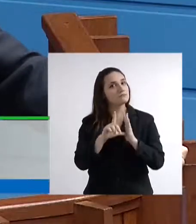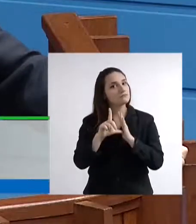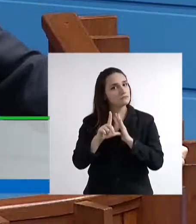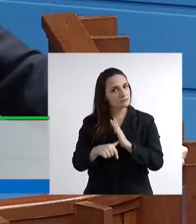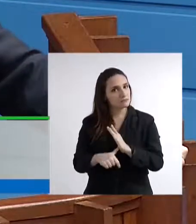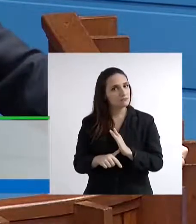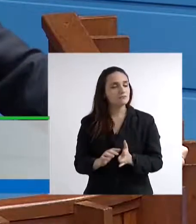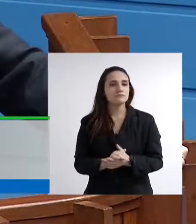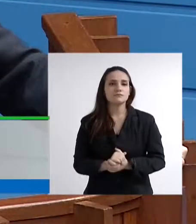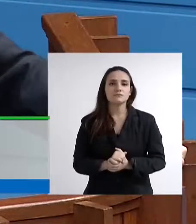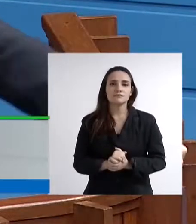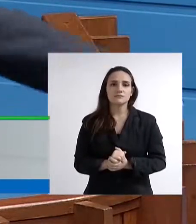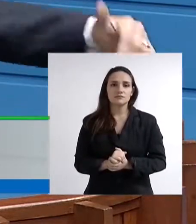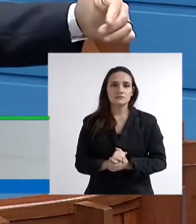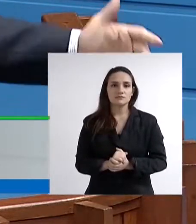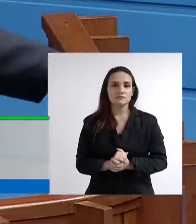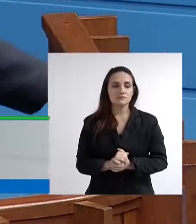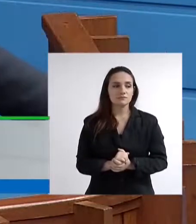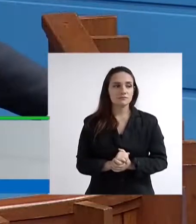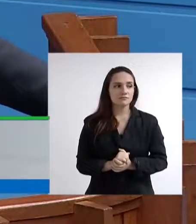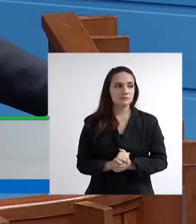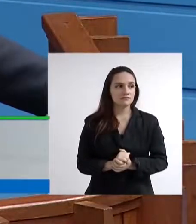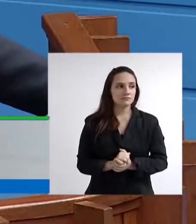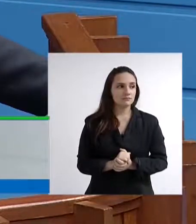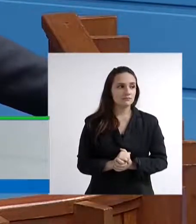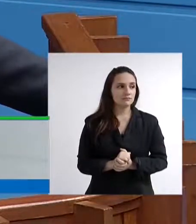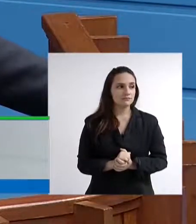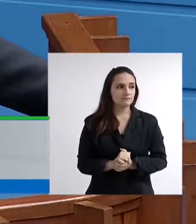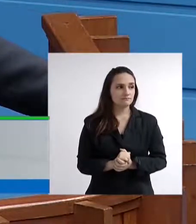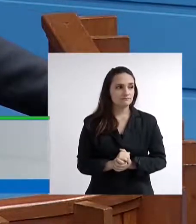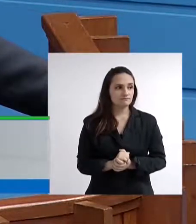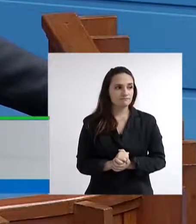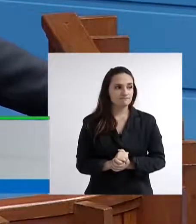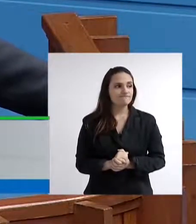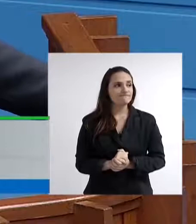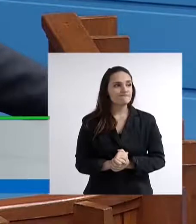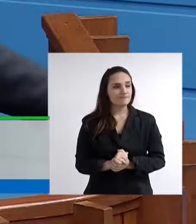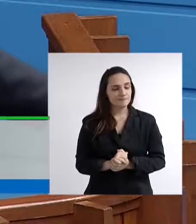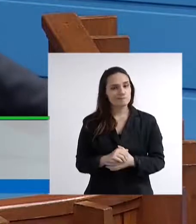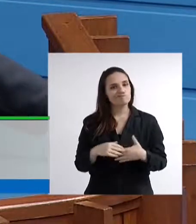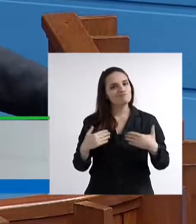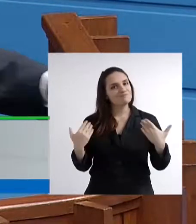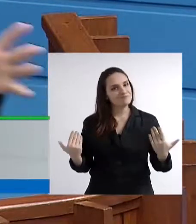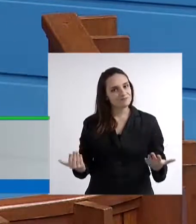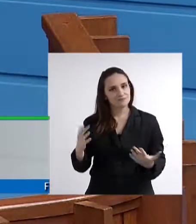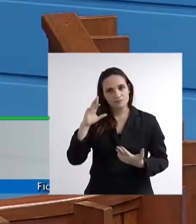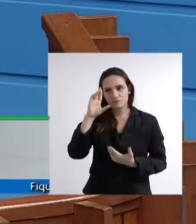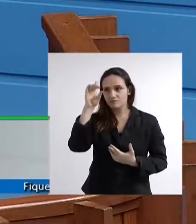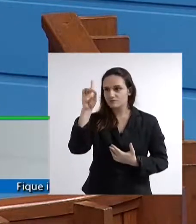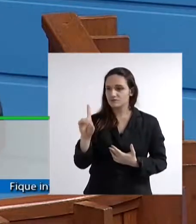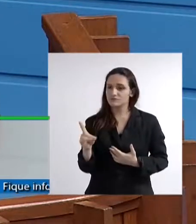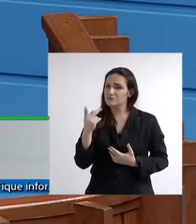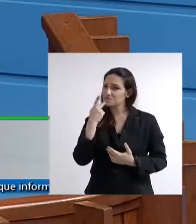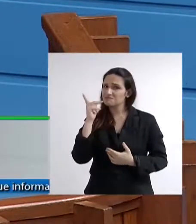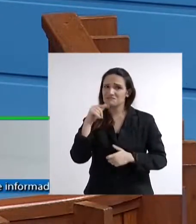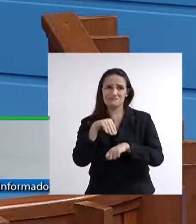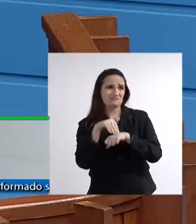atrasados. E a direção da Santa Casa joga